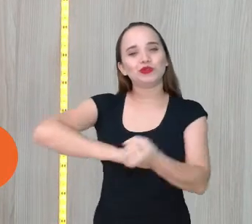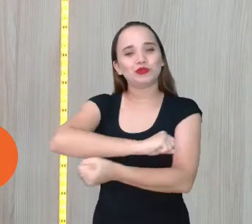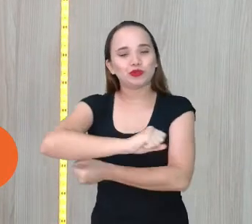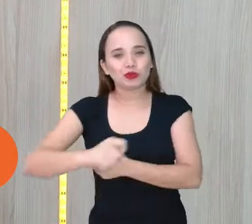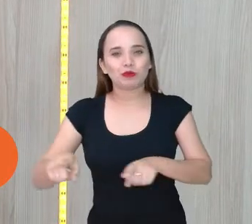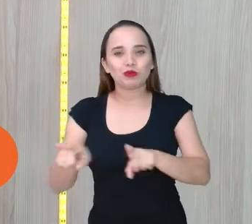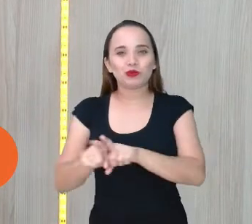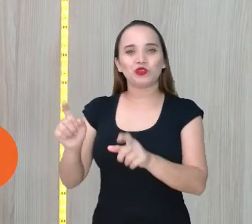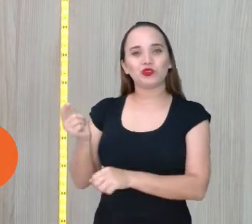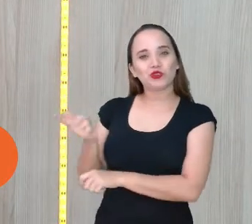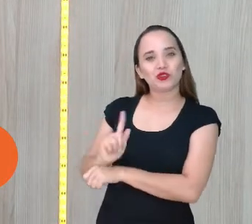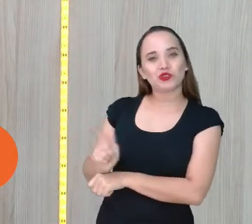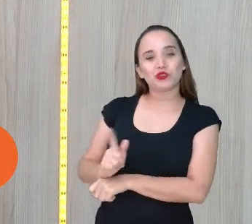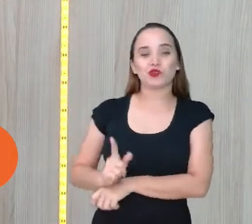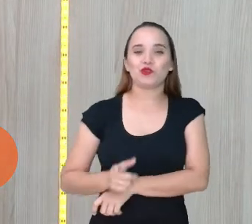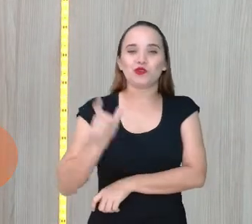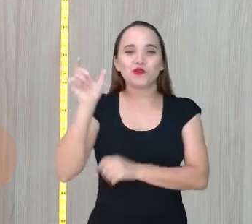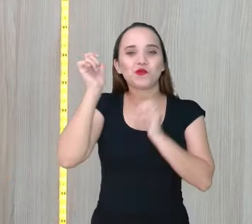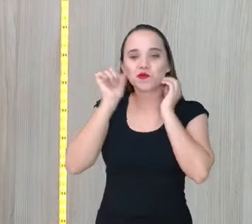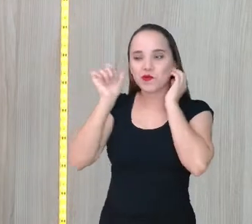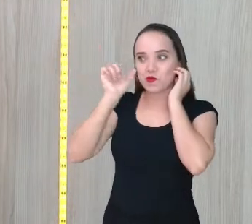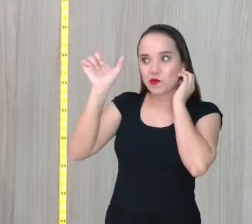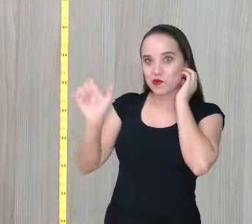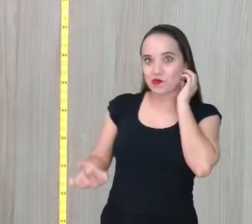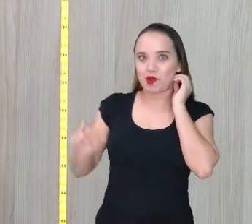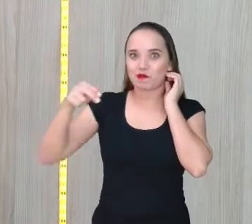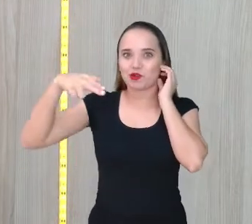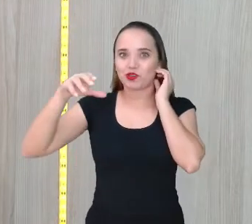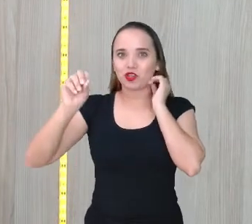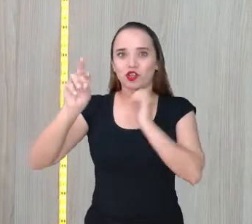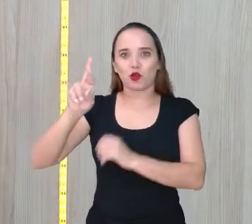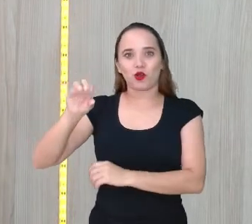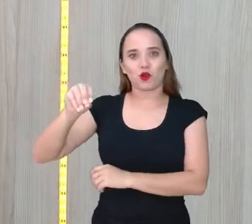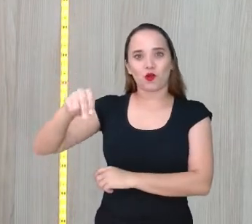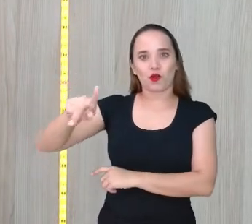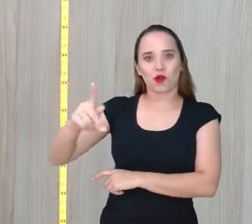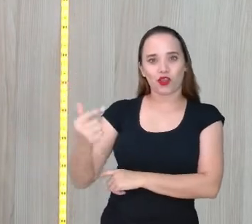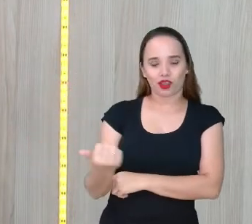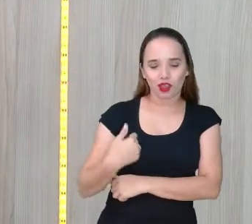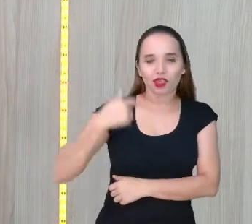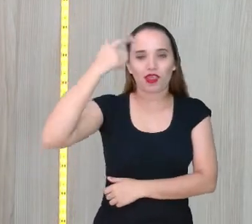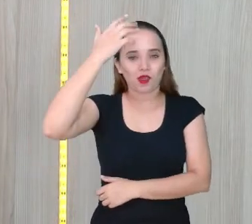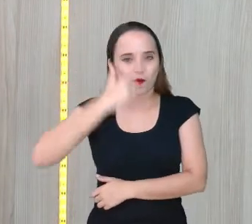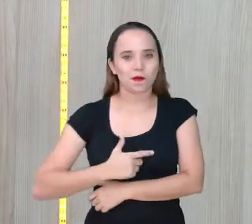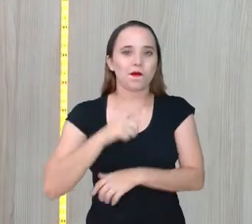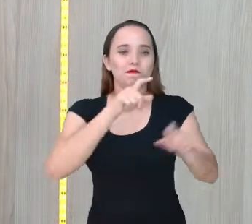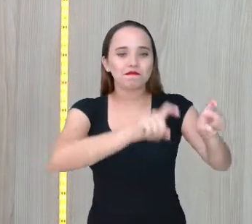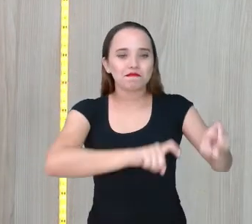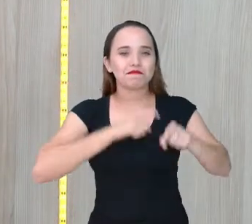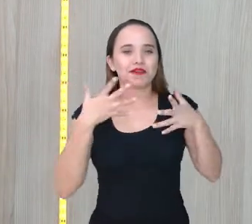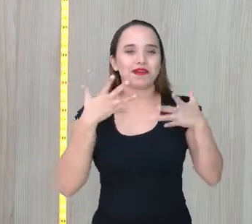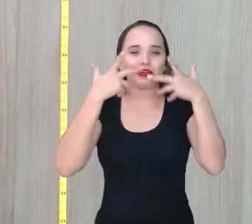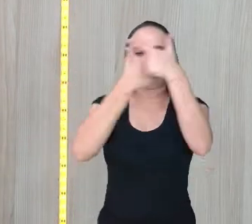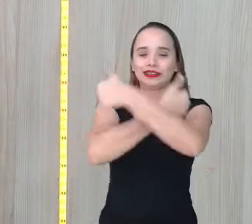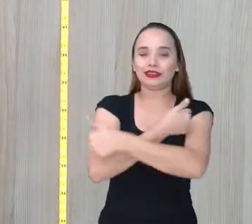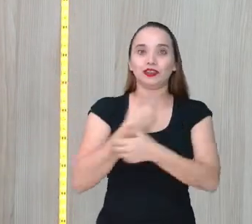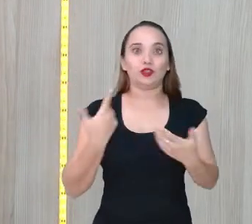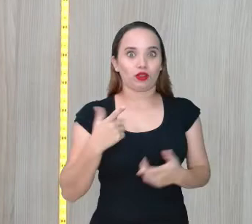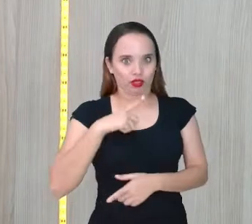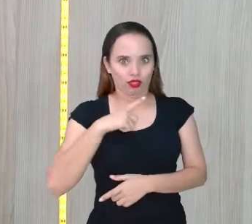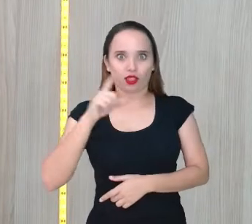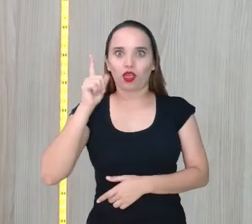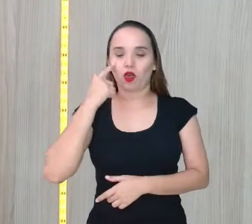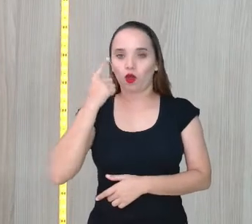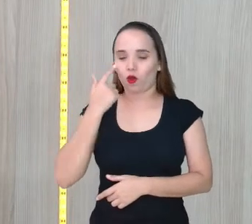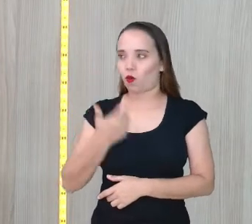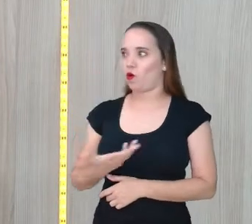a musa de Fernando Noronha e o Matotinho lindo, não ria não, professor, e hoje, ó, tem novidade aqui para vocês, ó, eu chego já para mostrar